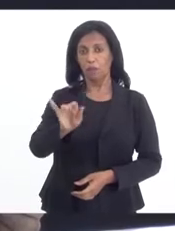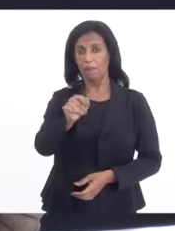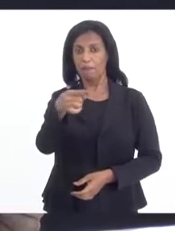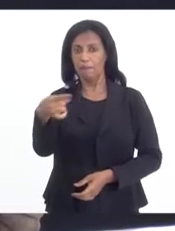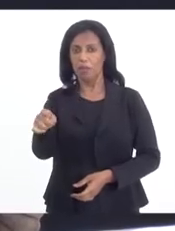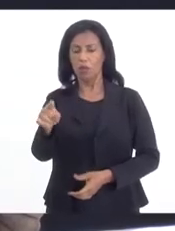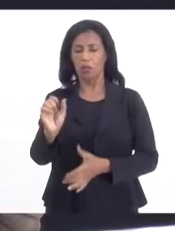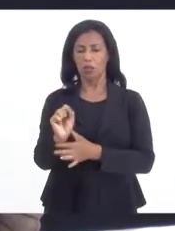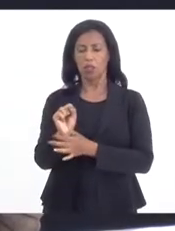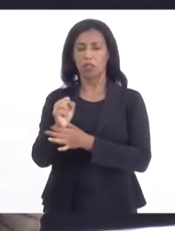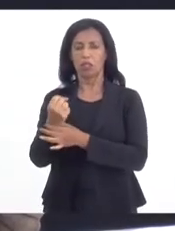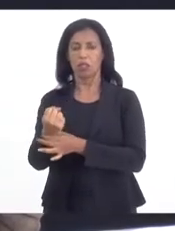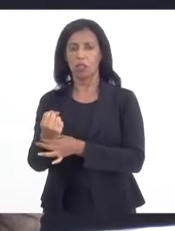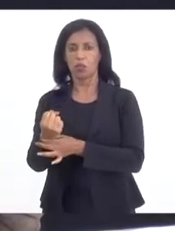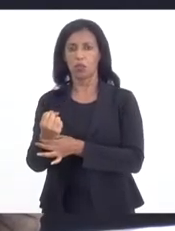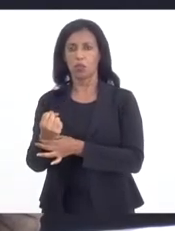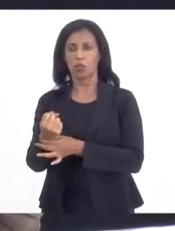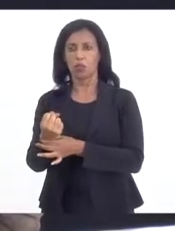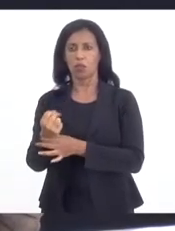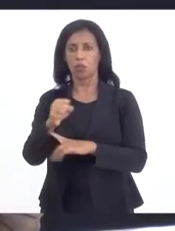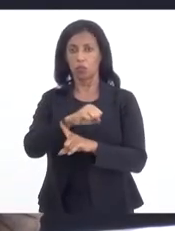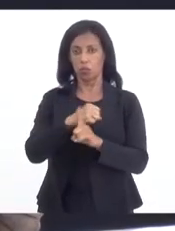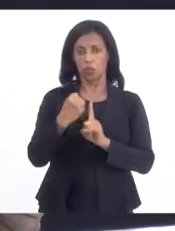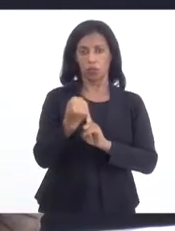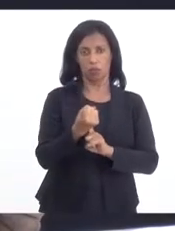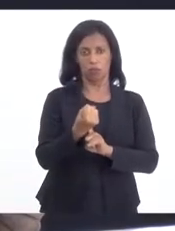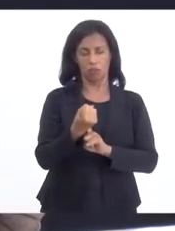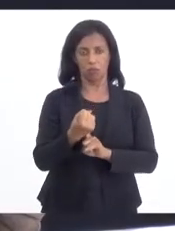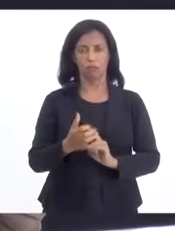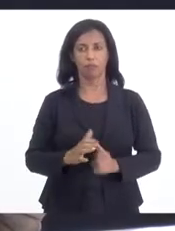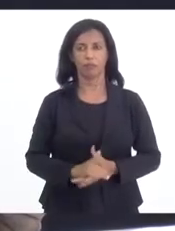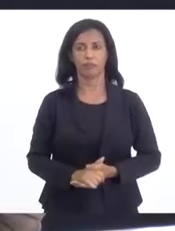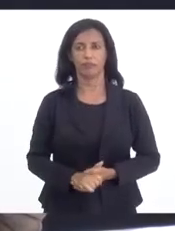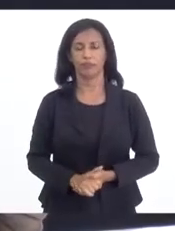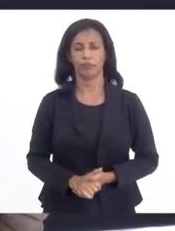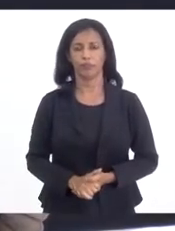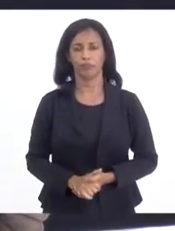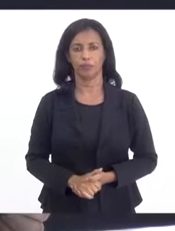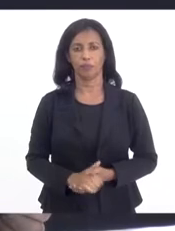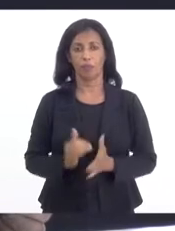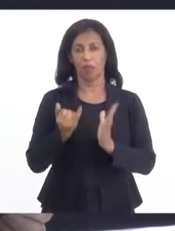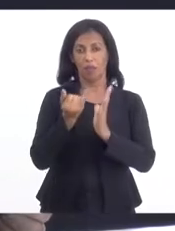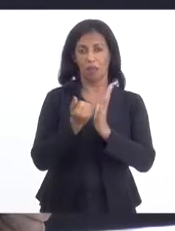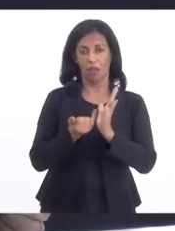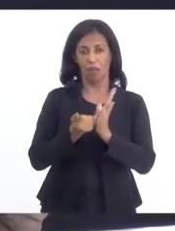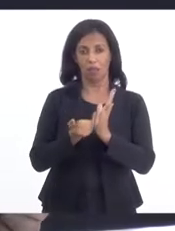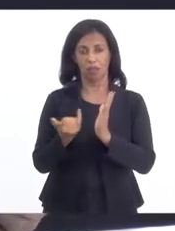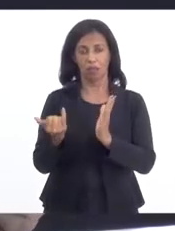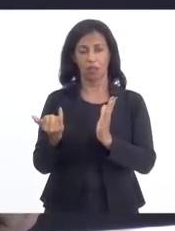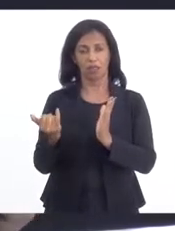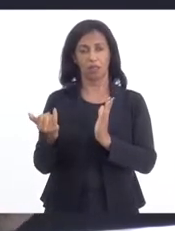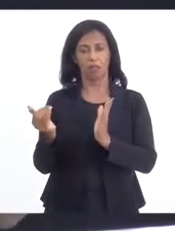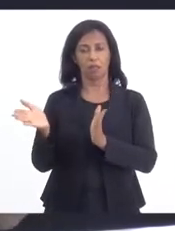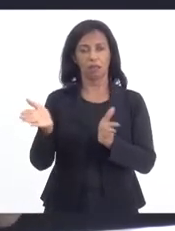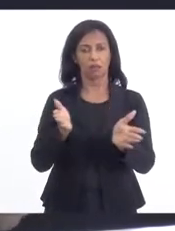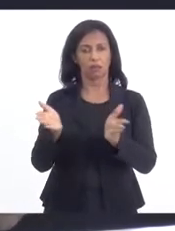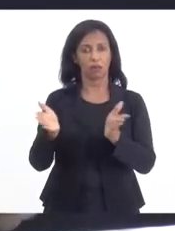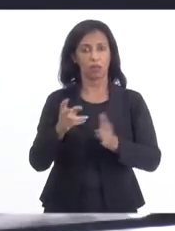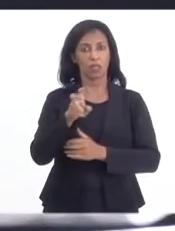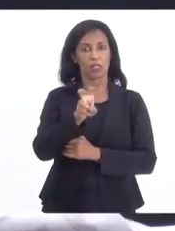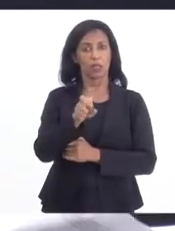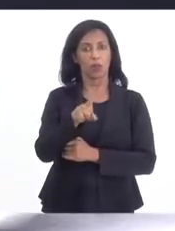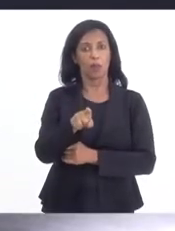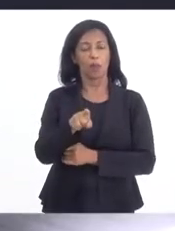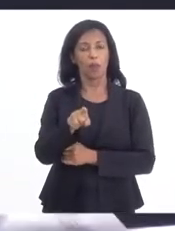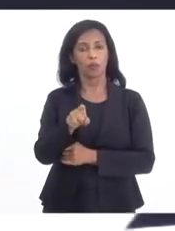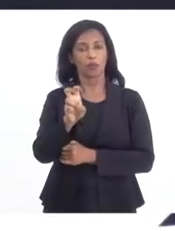de seguridade social. A receita intra-orçamentária é de